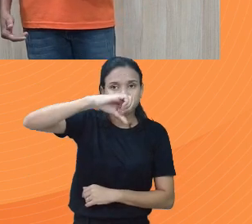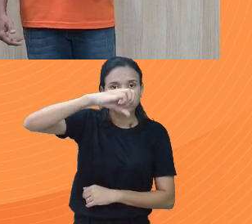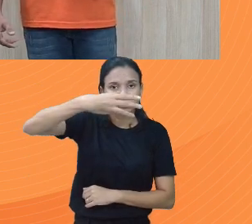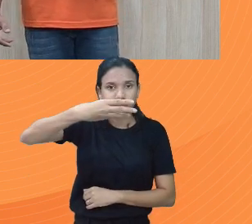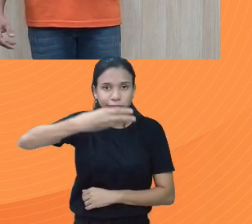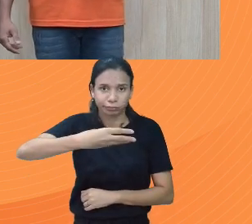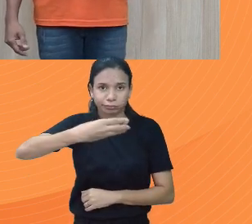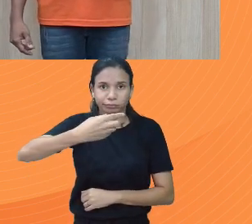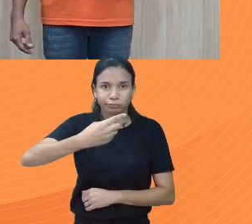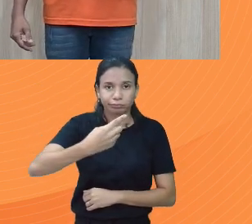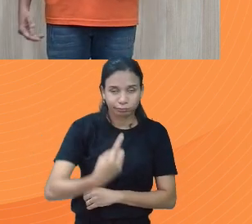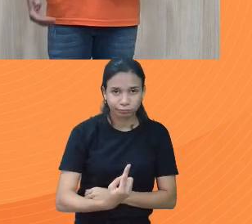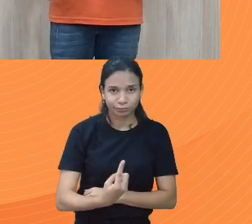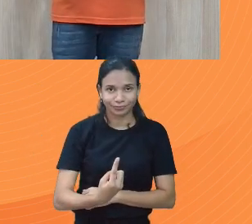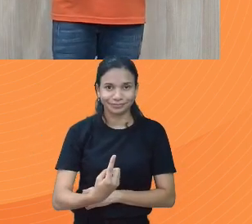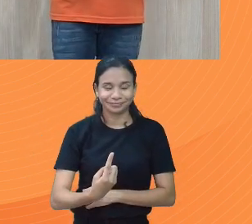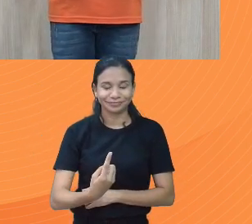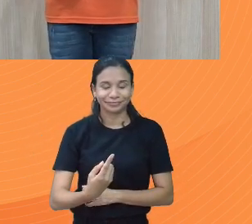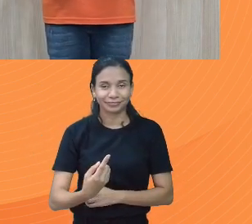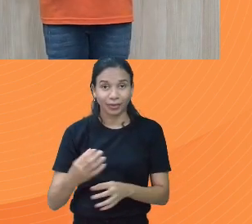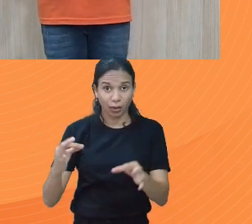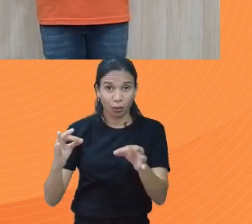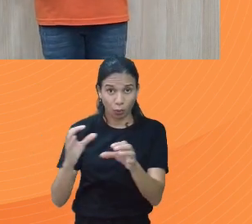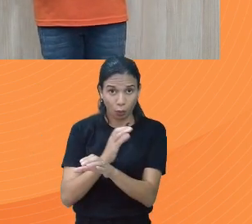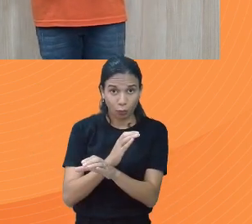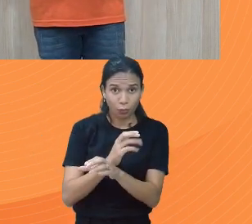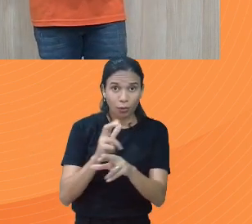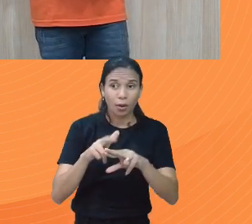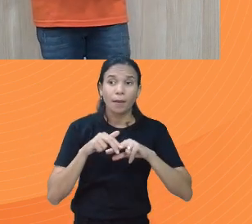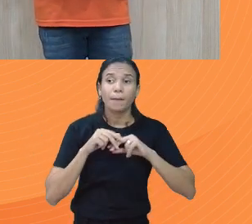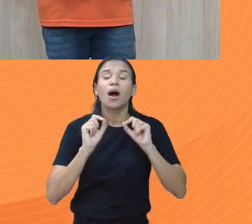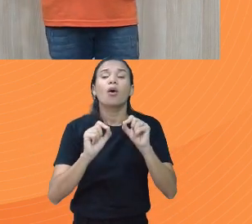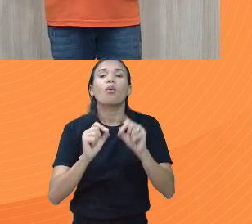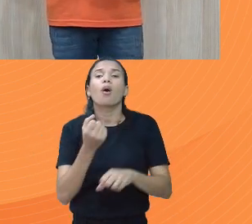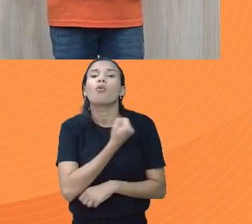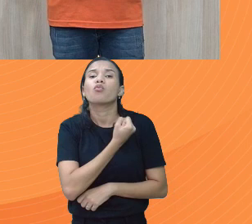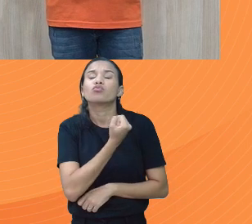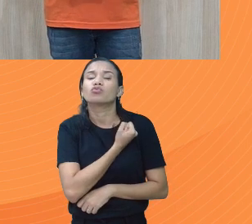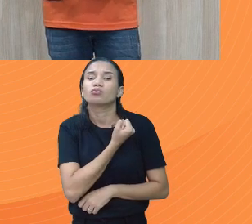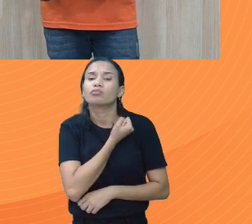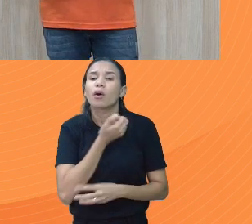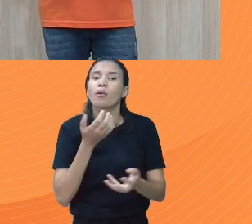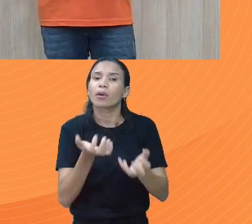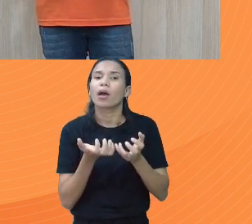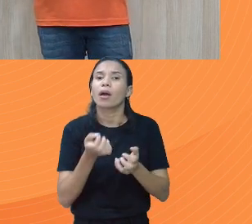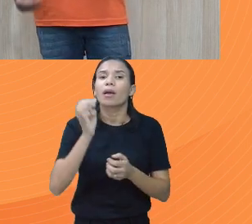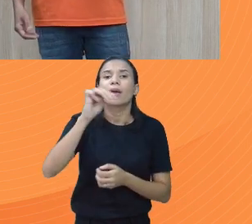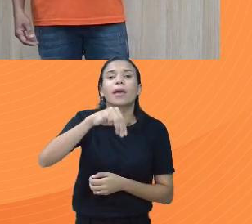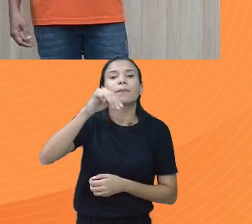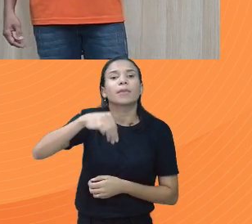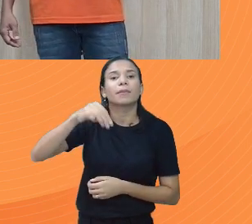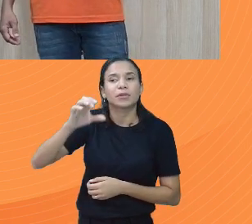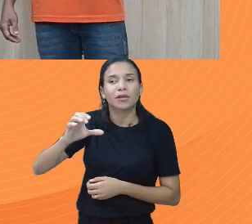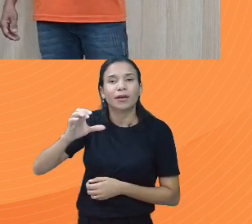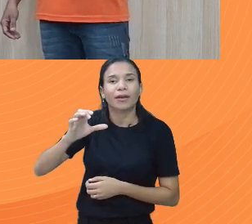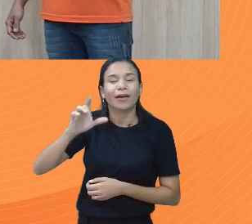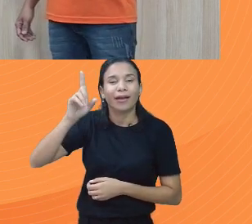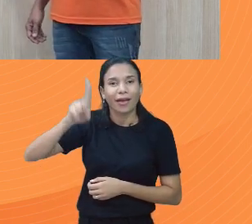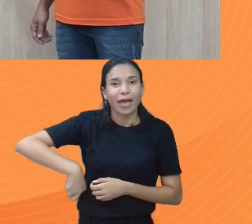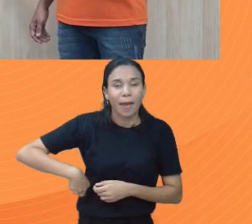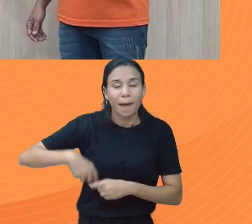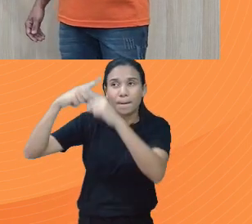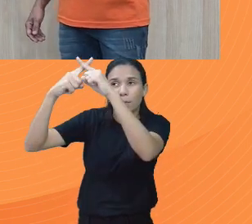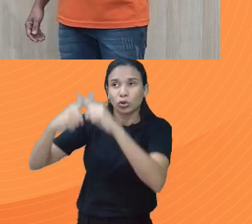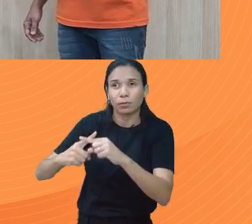fatoração do 2. Quem é o número que eu quero? Quem é o MMC? É a multiplicação dos valores que